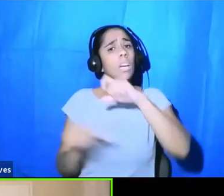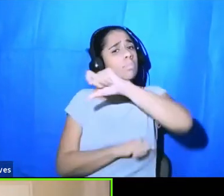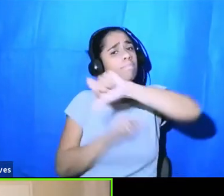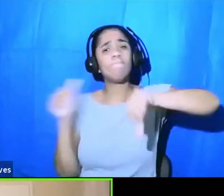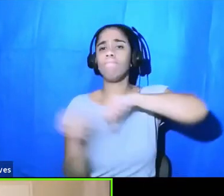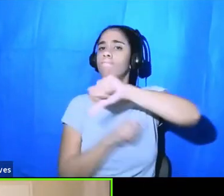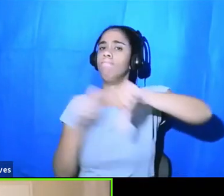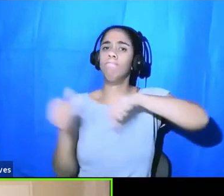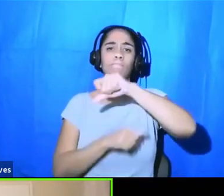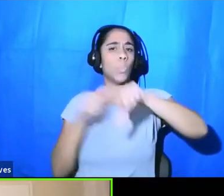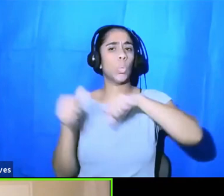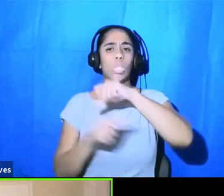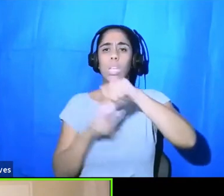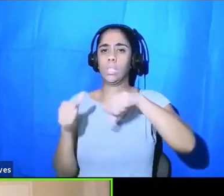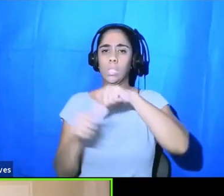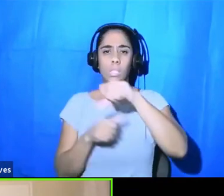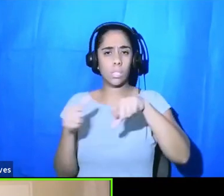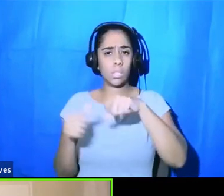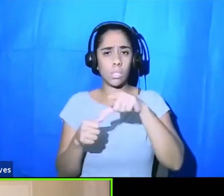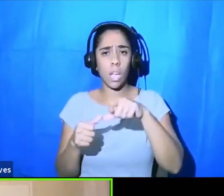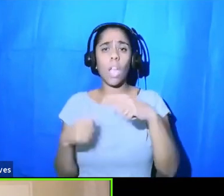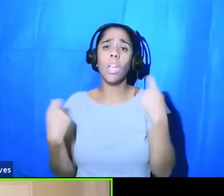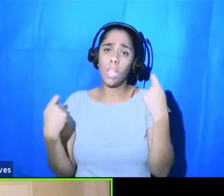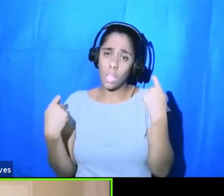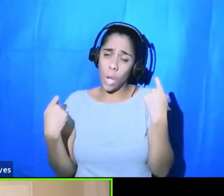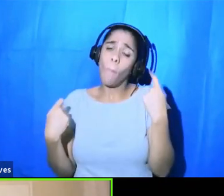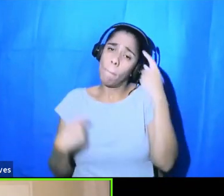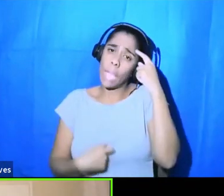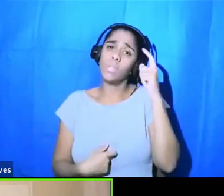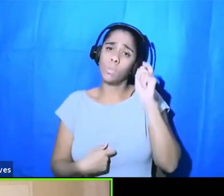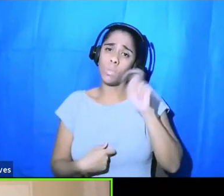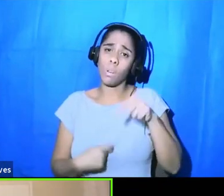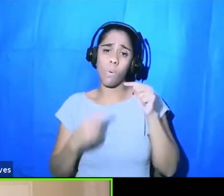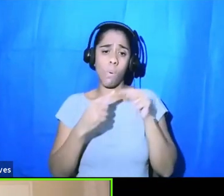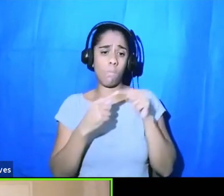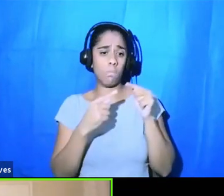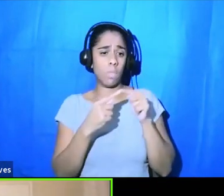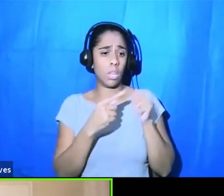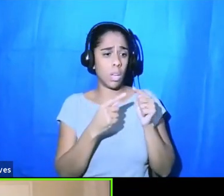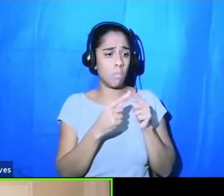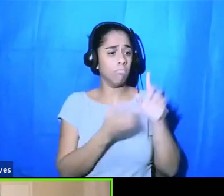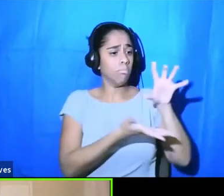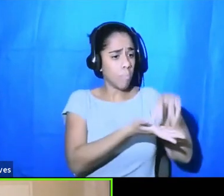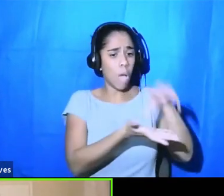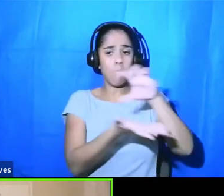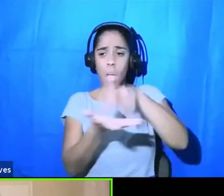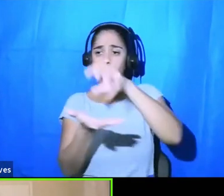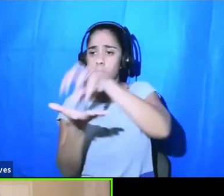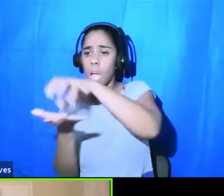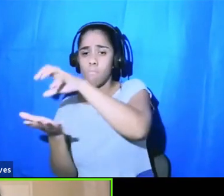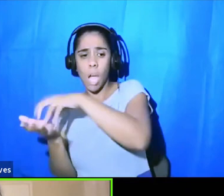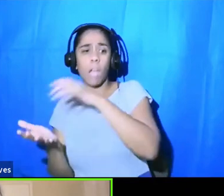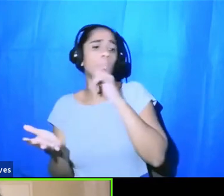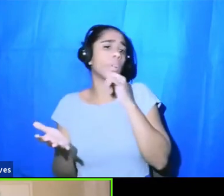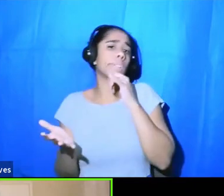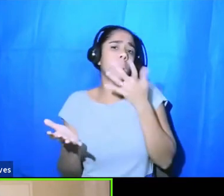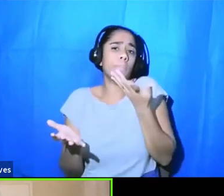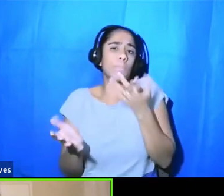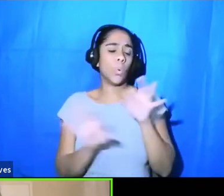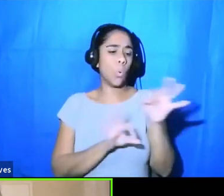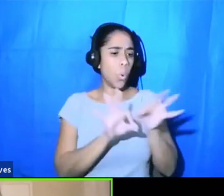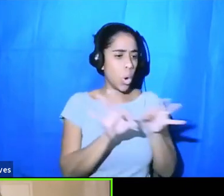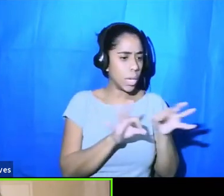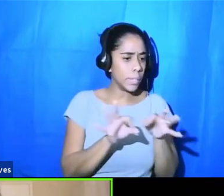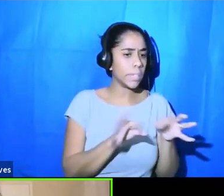supone por uma parte pensar em uma organização dos direitos sociais com uma